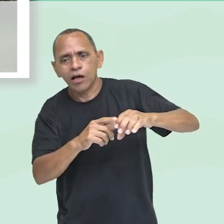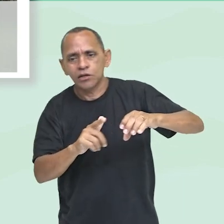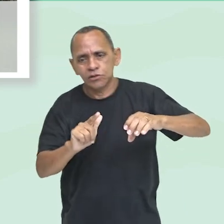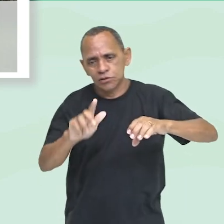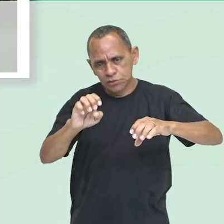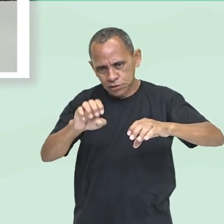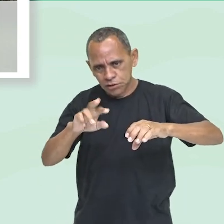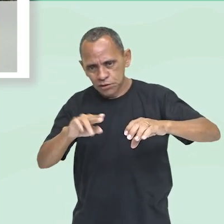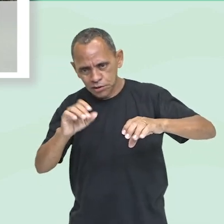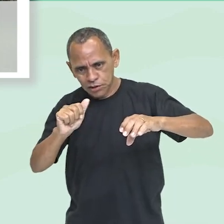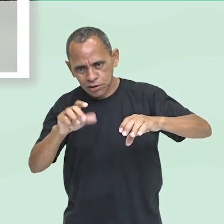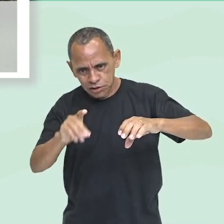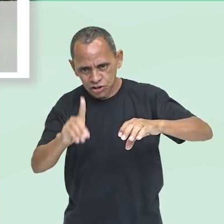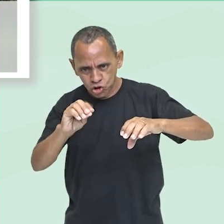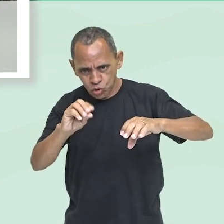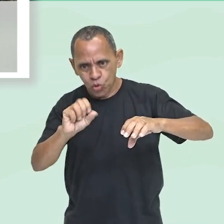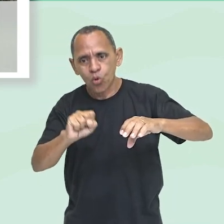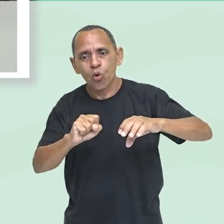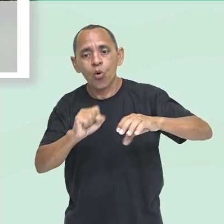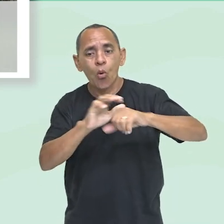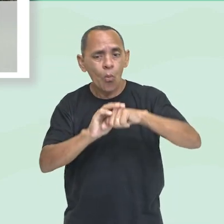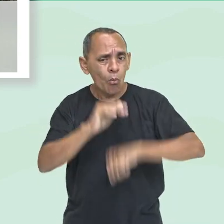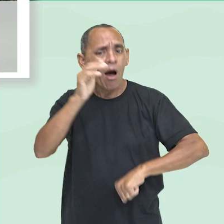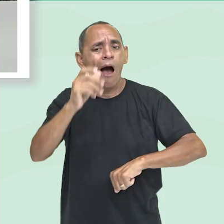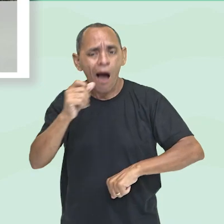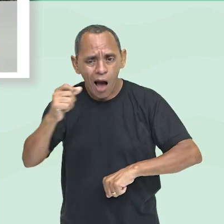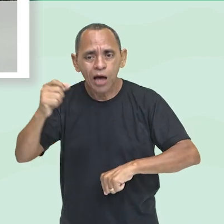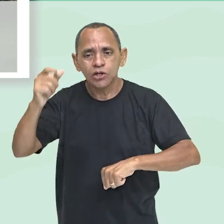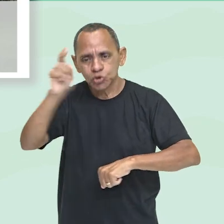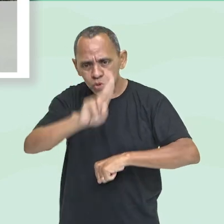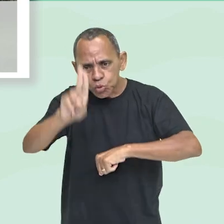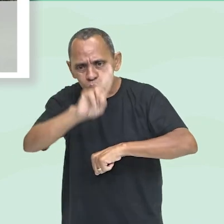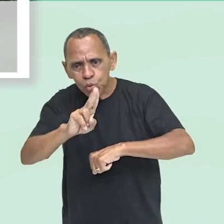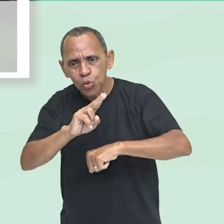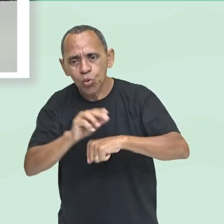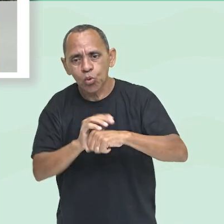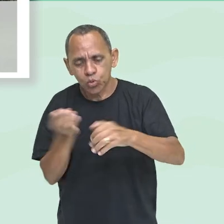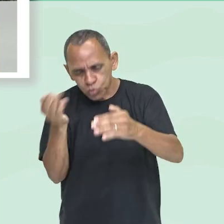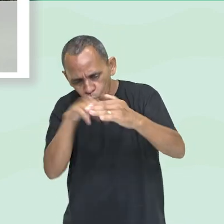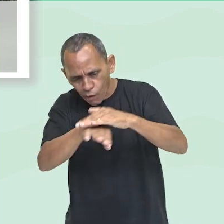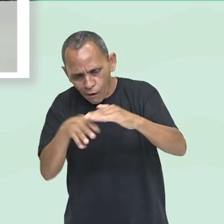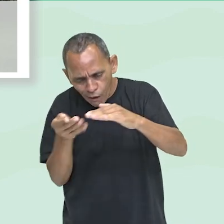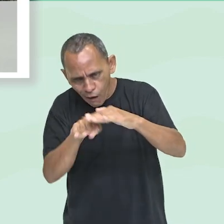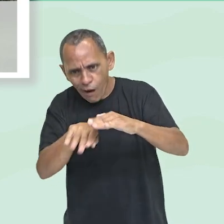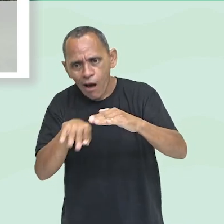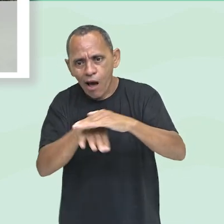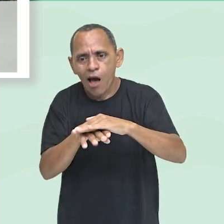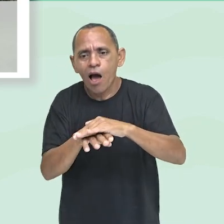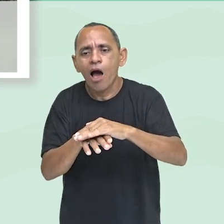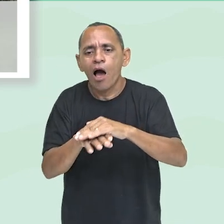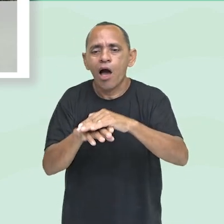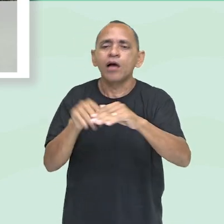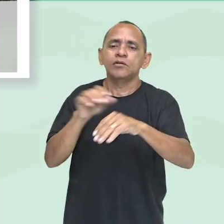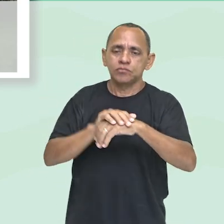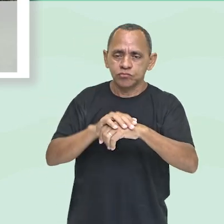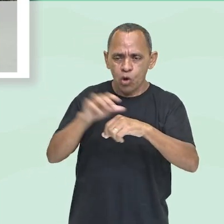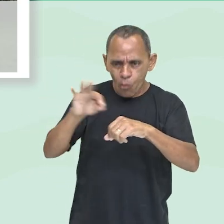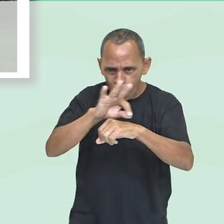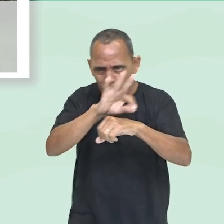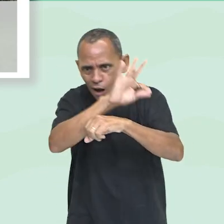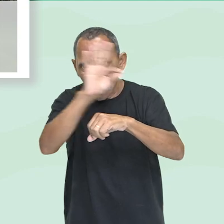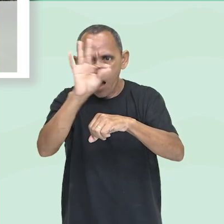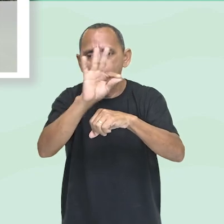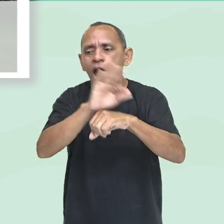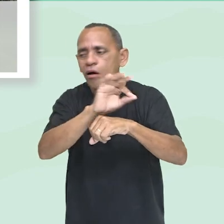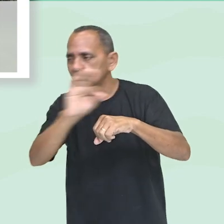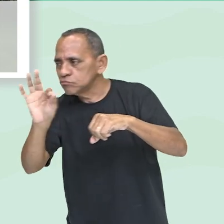consumindo. Então, o excesso de energia produzido pelos painéis solares será enviado para a rede elétrica pública. Conforme o excesso de energia